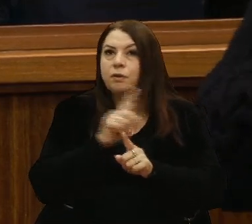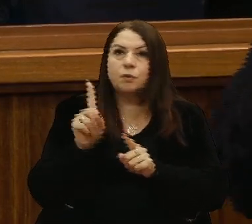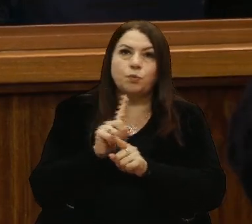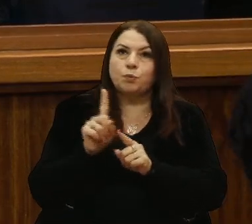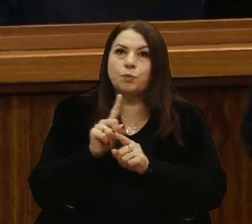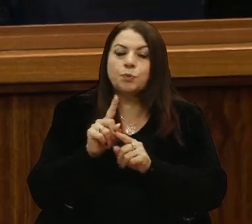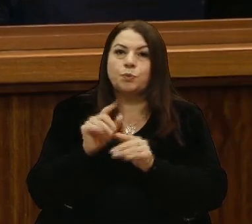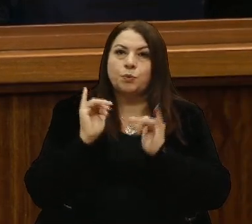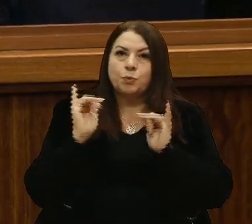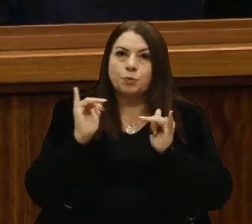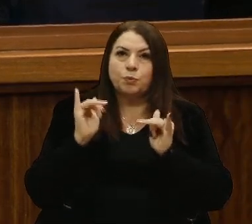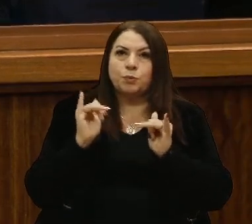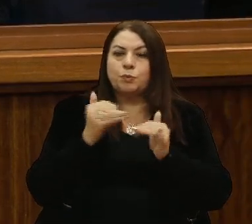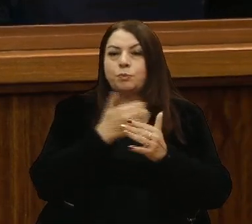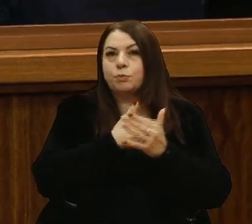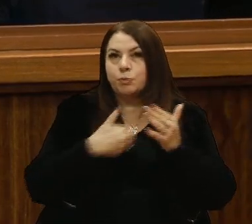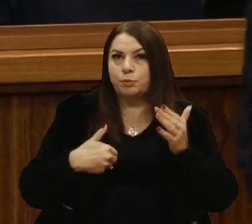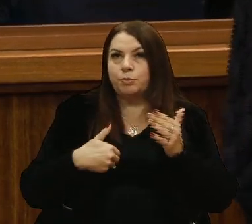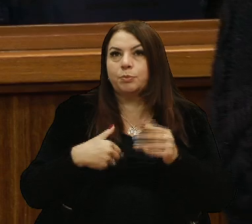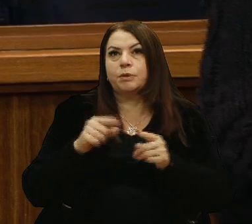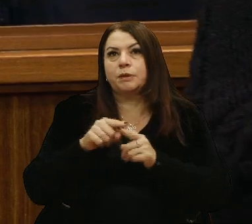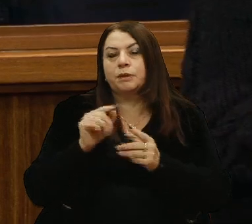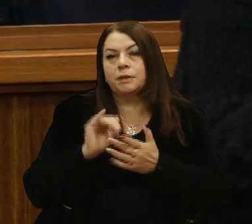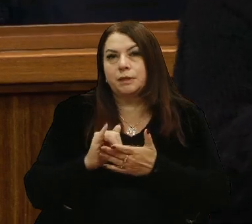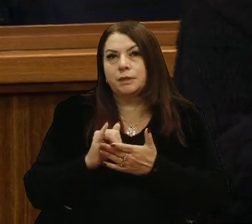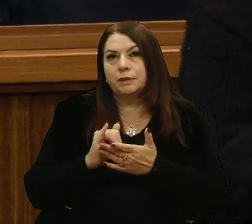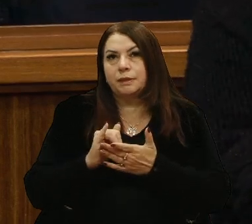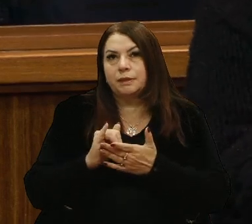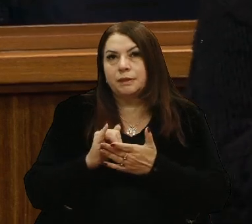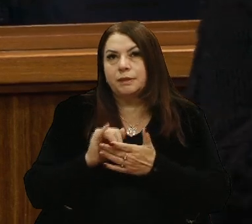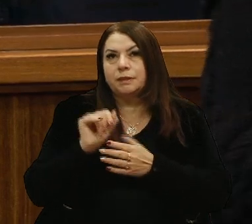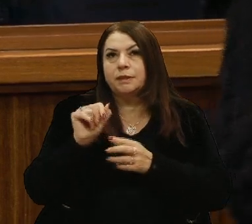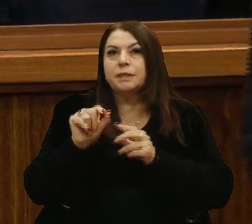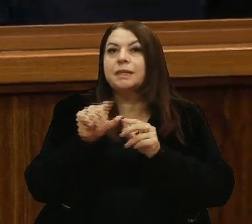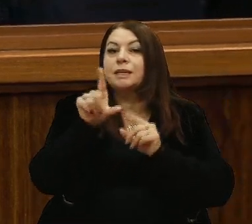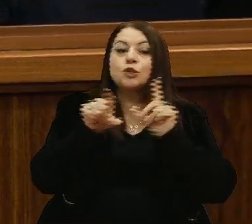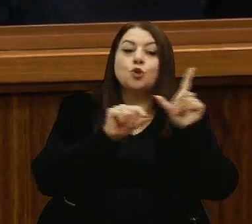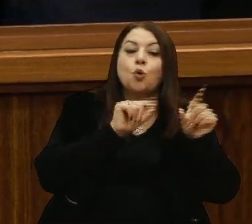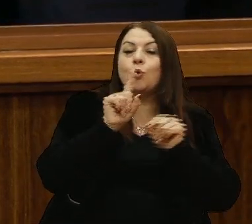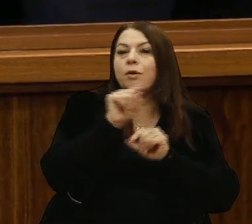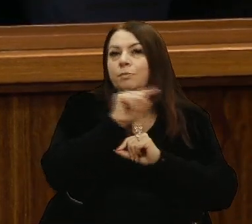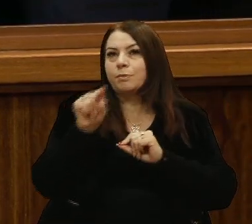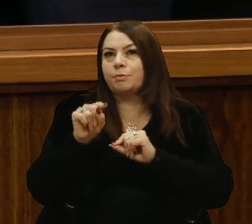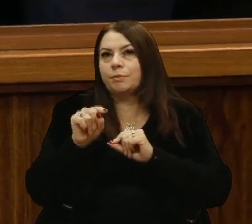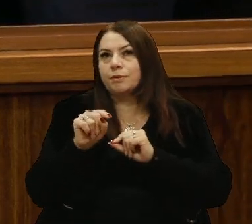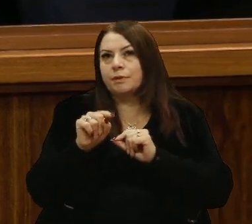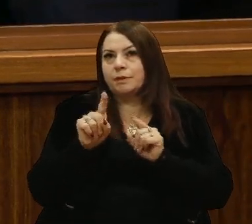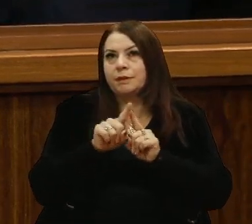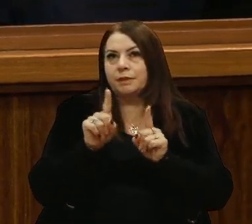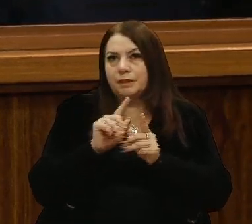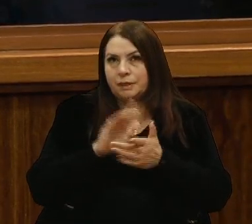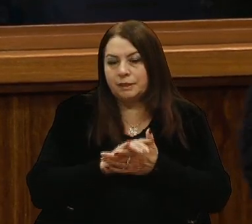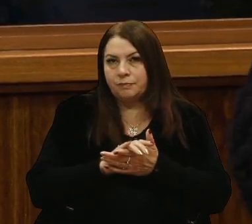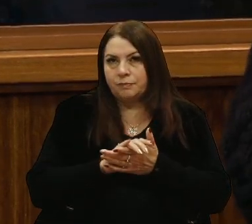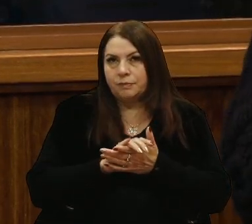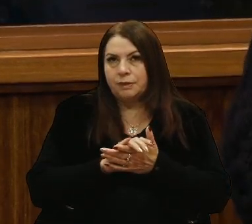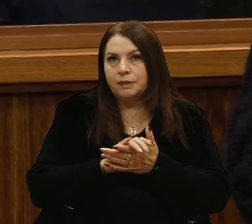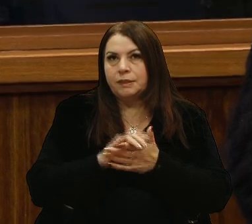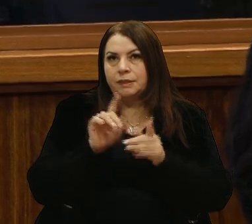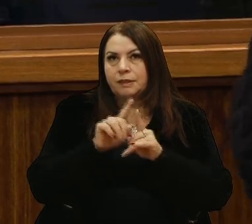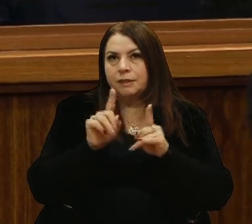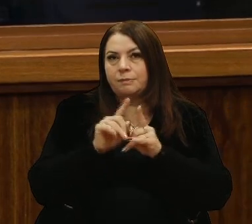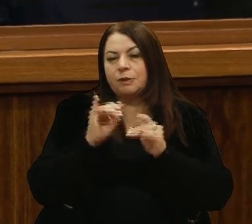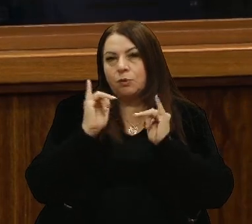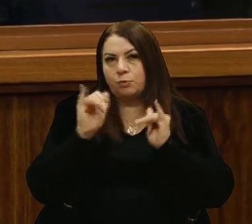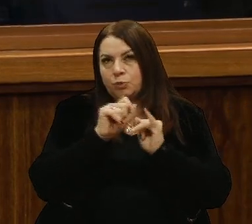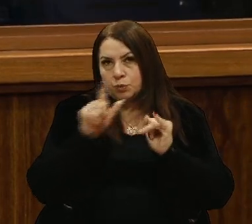passava o transporte público e era um transporte seletivo, entre o táxi, na época, e o transporte